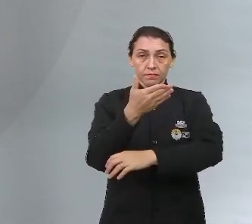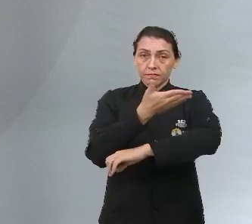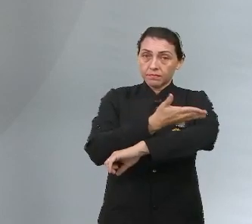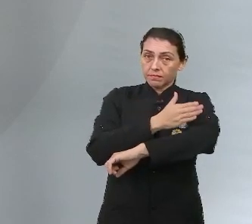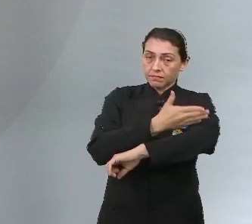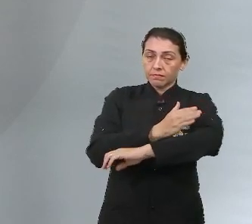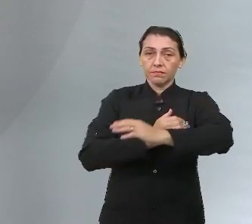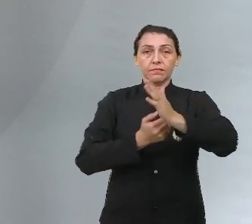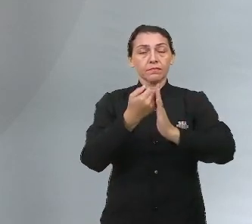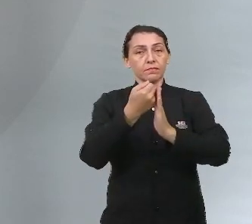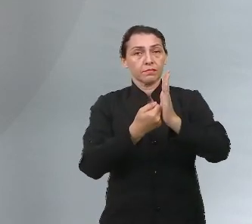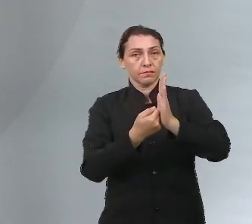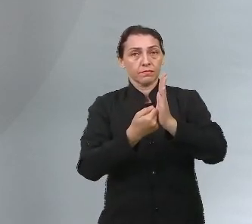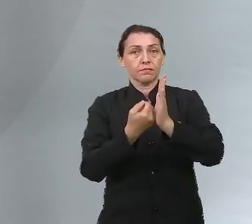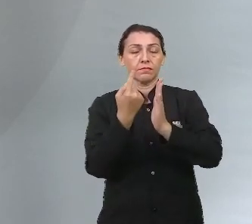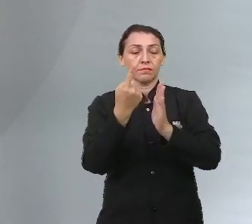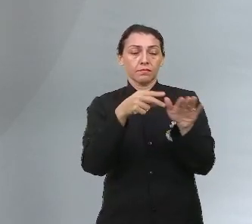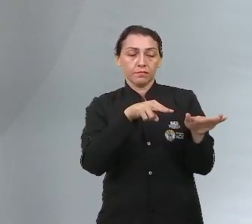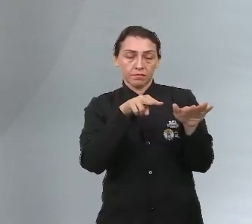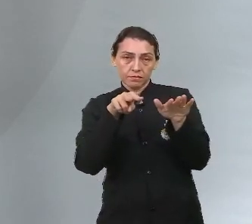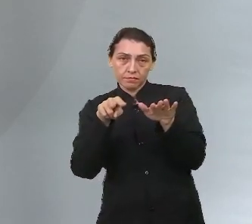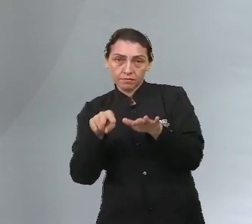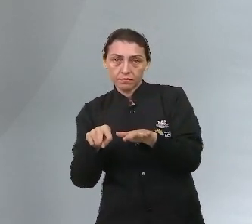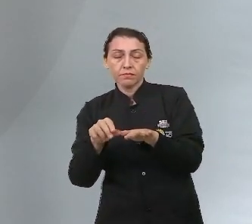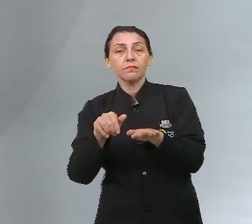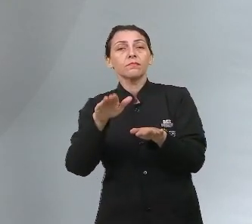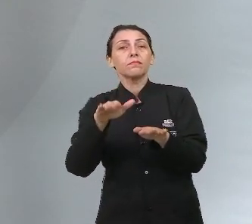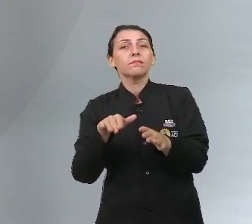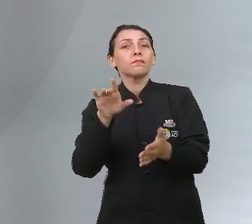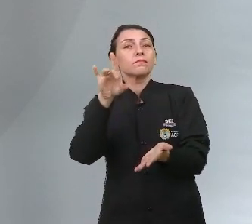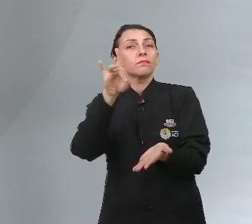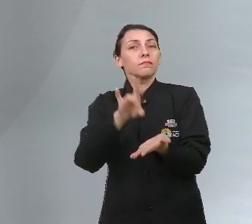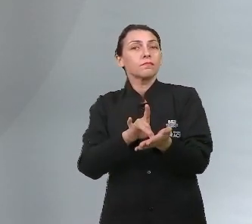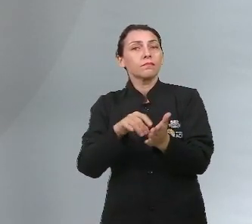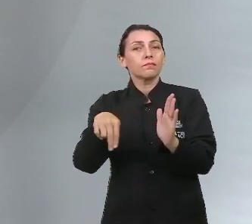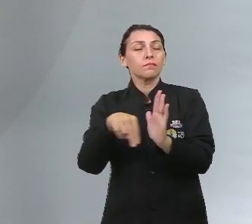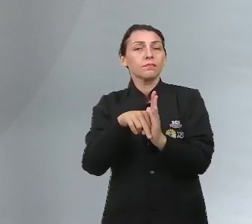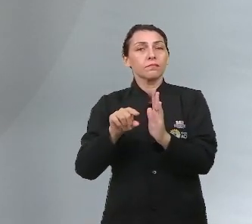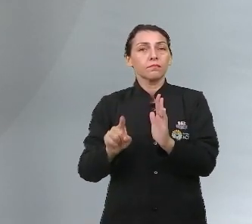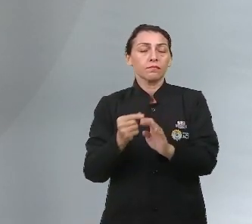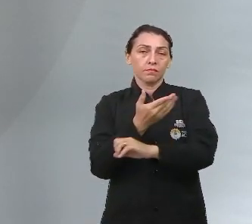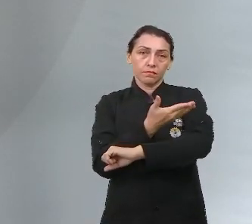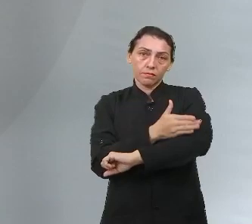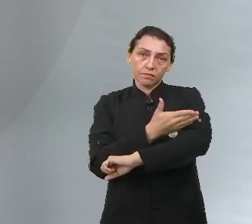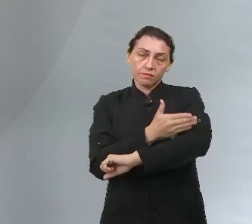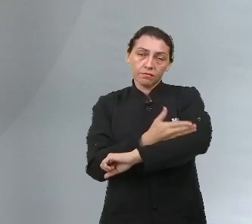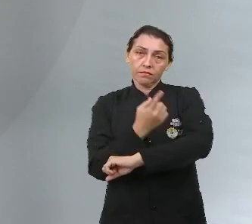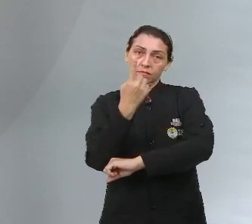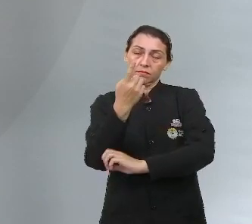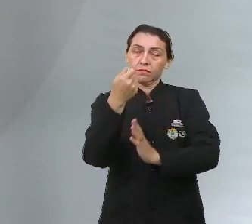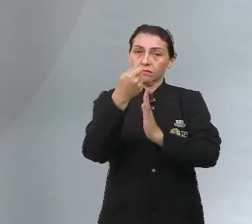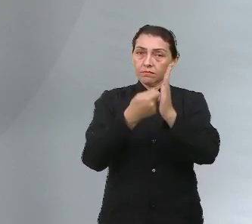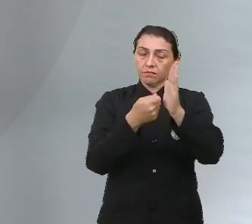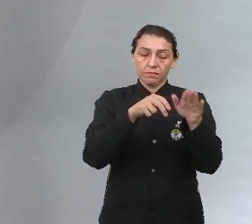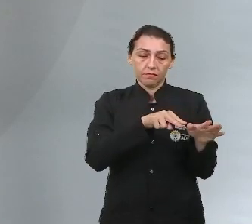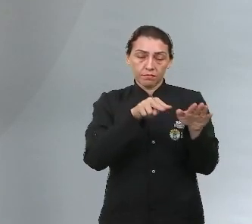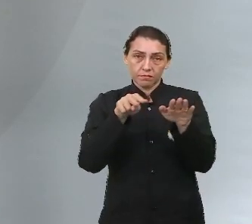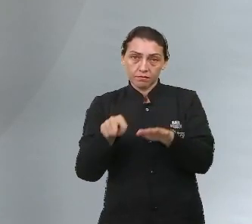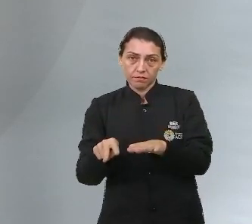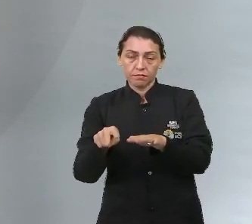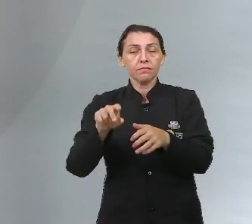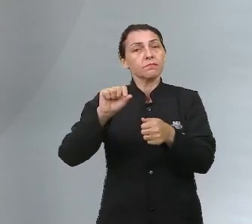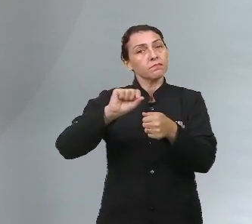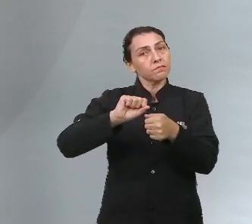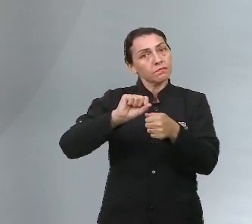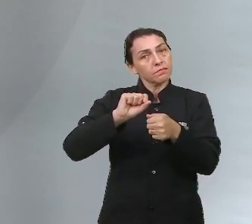aí a sua redação uma vez por semana, que é quem de fato quer tirar nota 1000, treina faz pelo menos uma redação por semana,